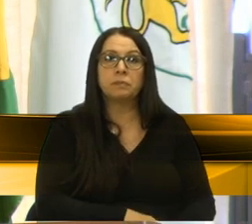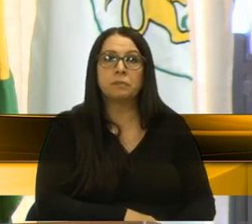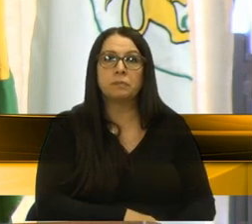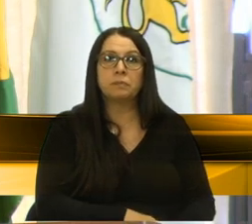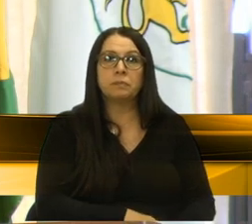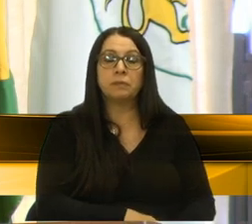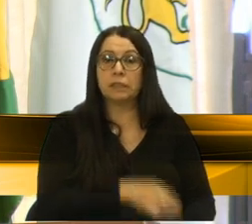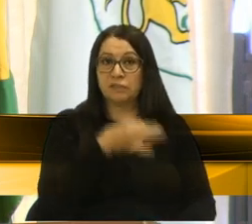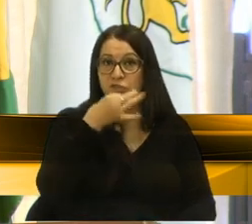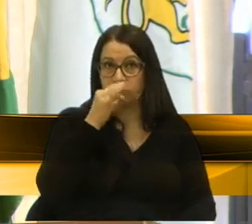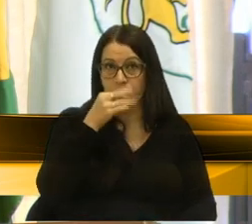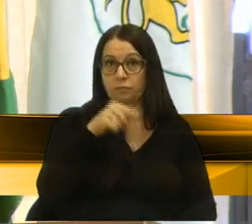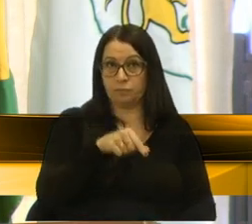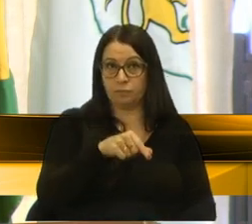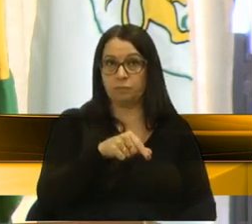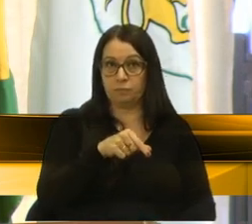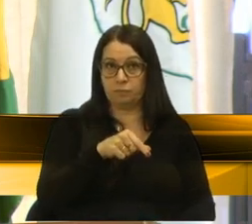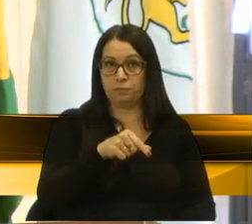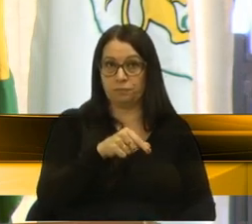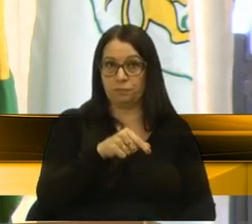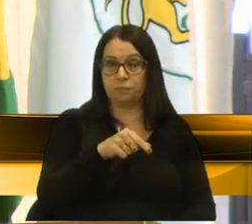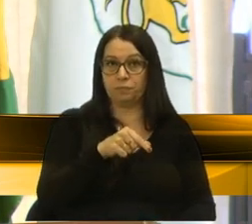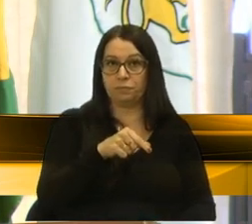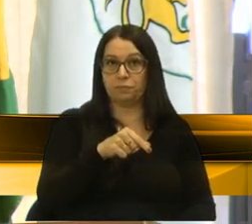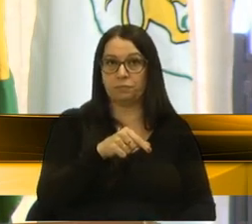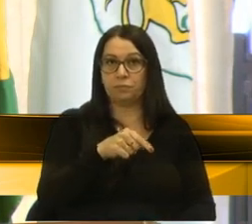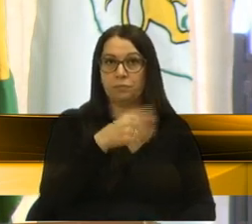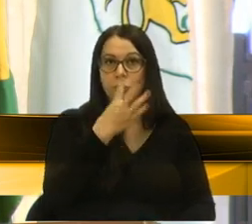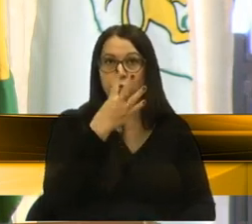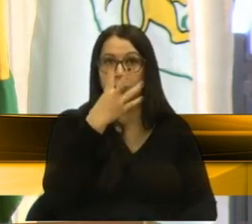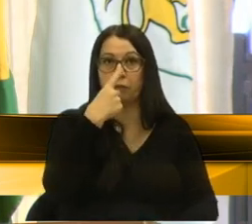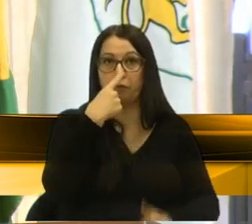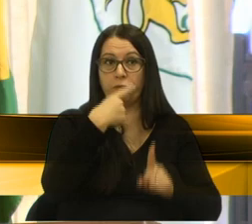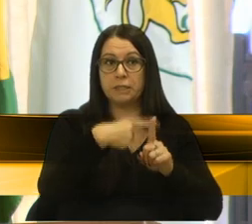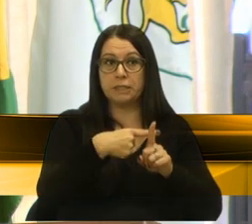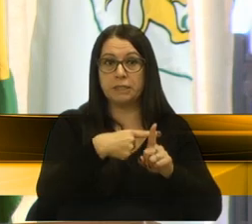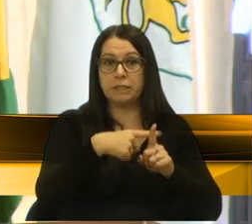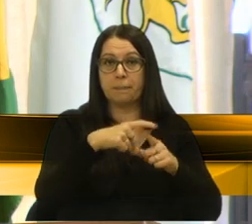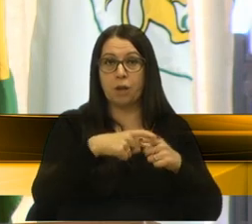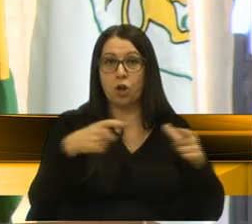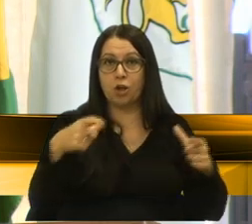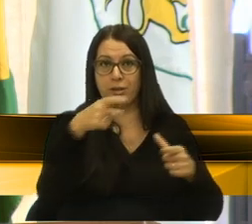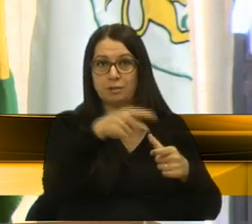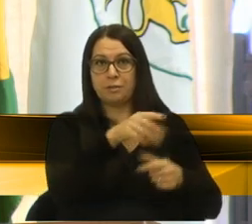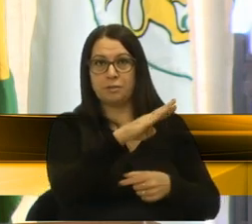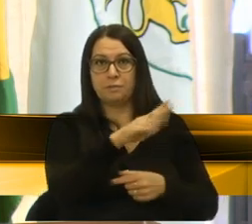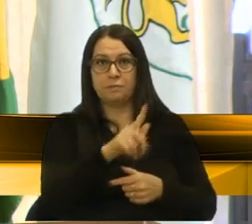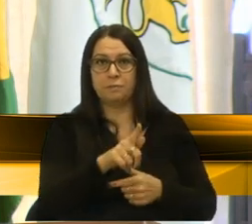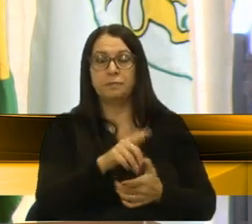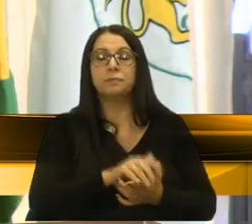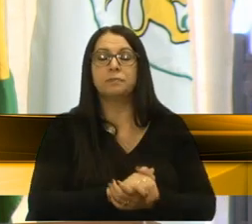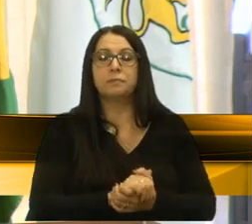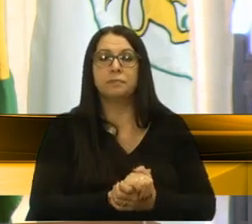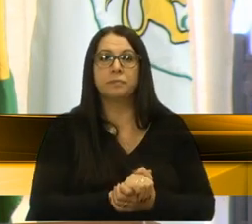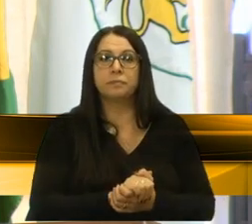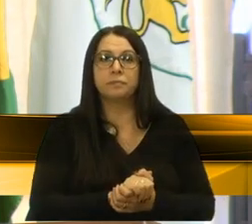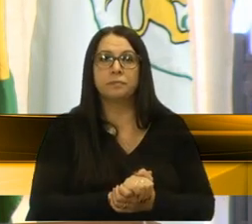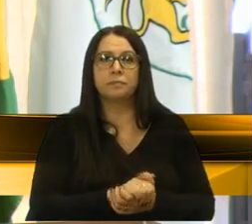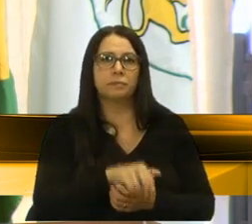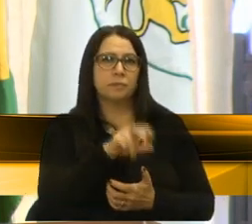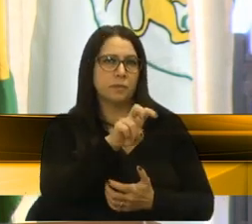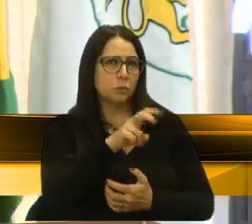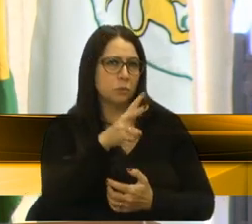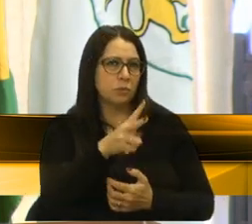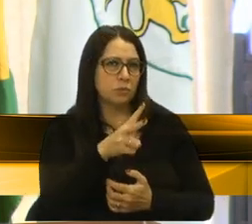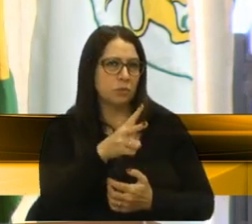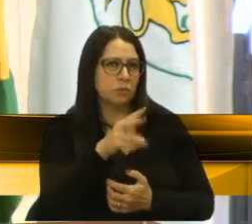mas Caxias, que é 4 vezes mais, um pouco mais que 4 vezes mais que Bento, com